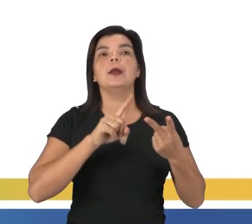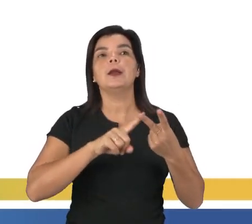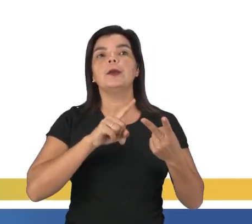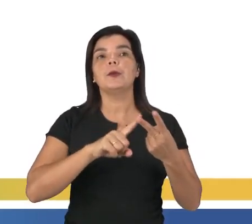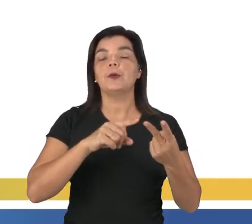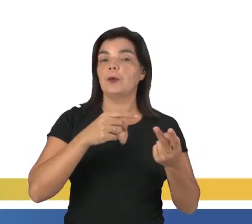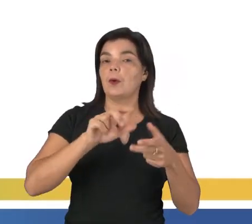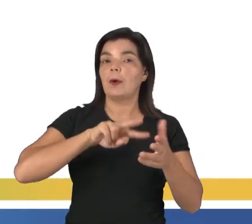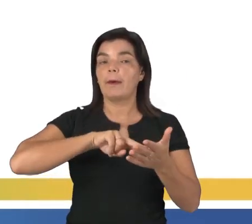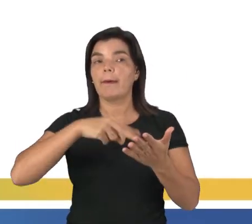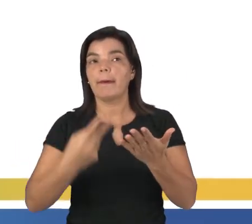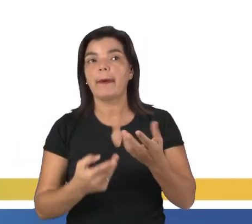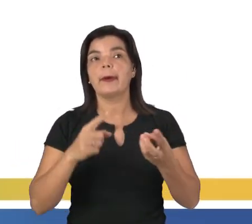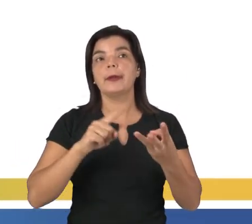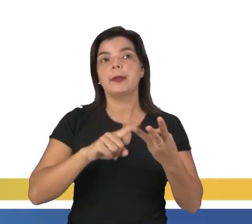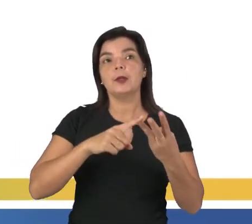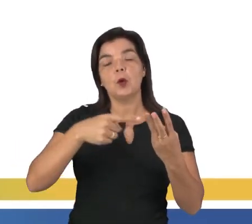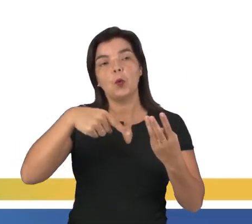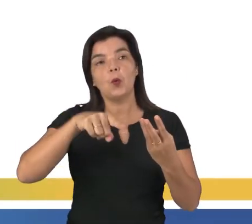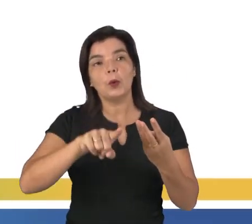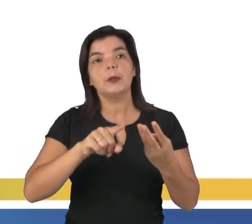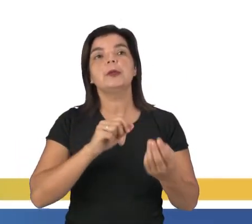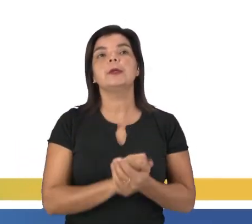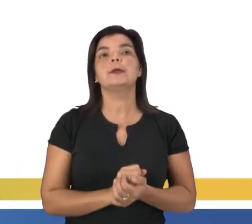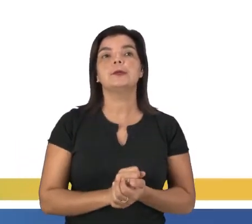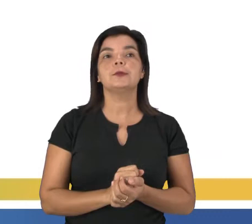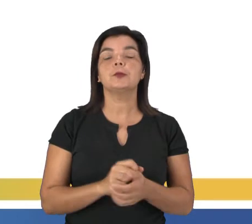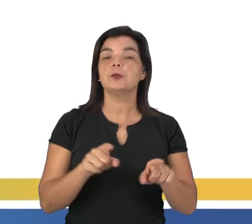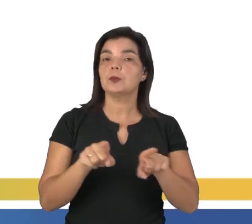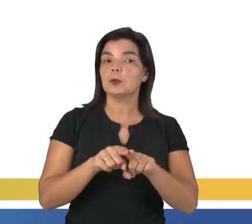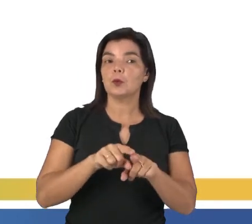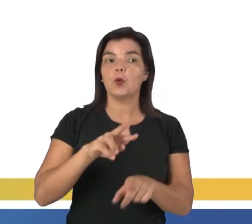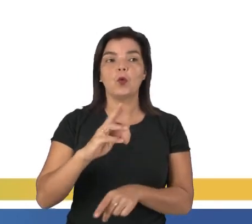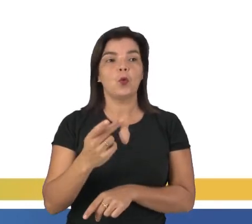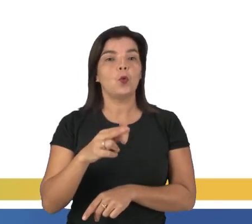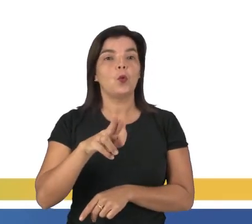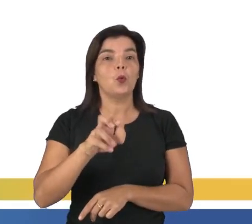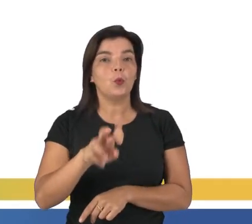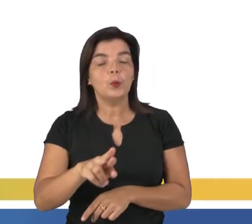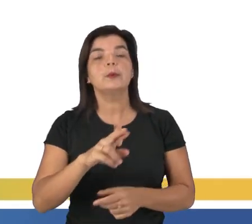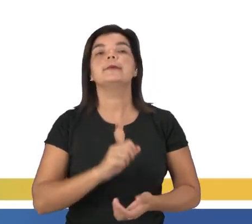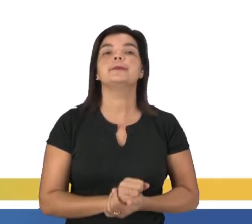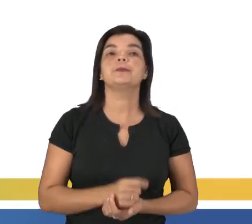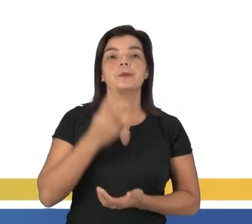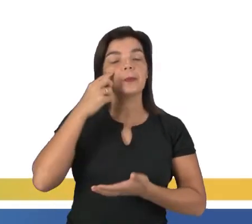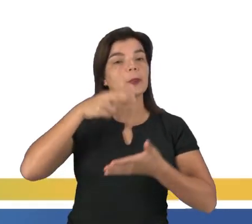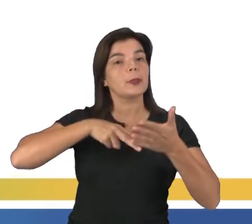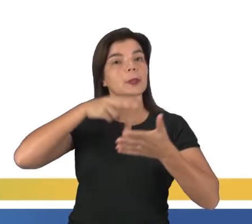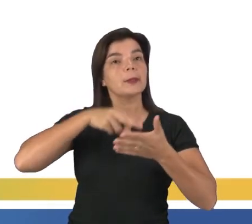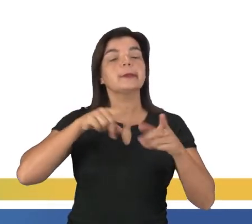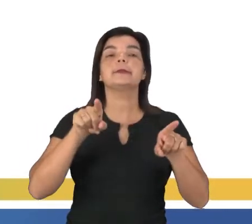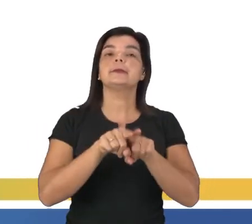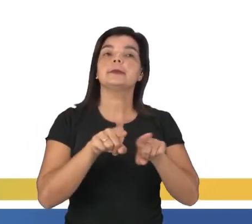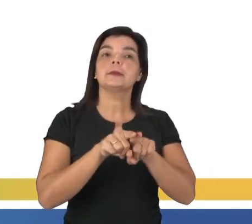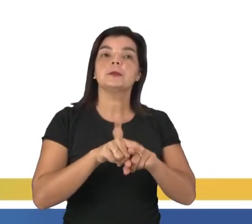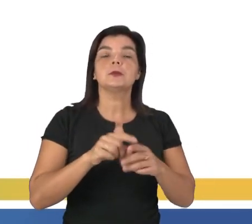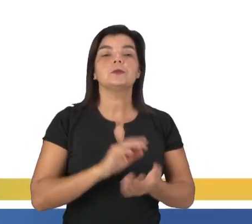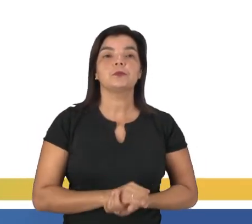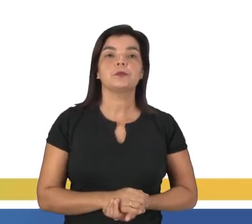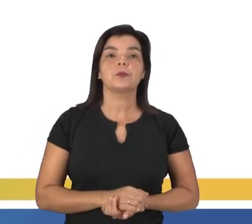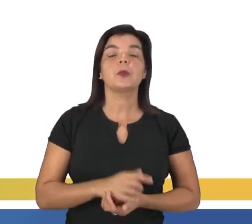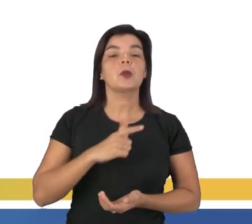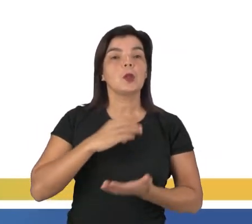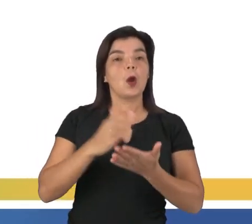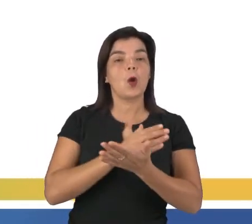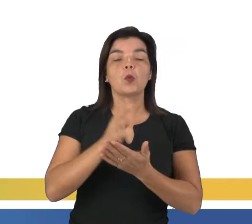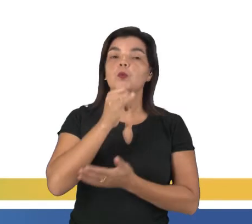cair, caindo, ouvir, ouvindo, né? Eu estou ouvindo, eu estou caindo, que é caindo, eu estou lendo, que é lendo. Enfim, aí